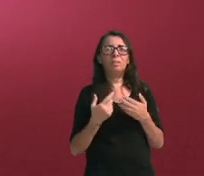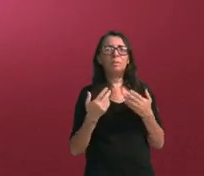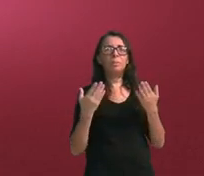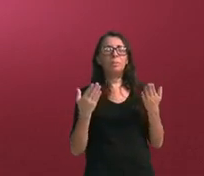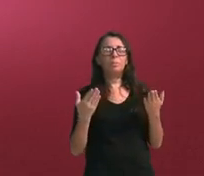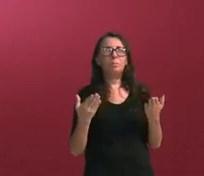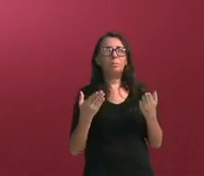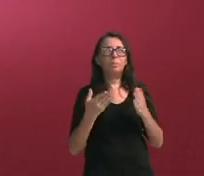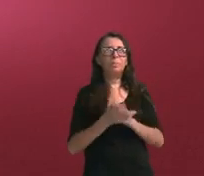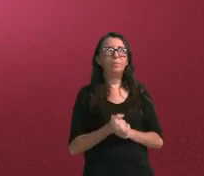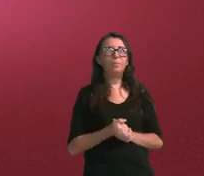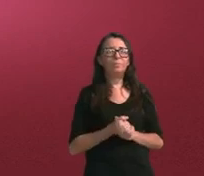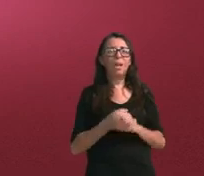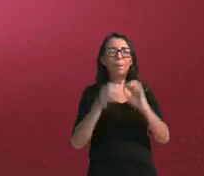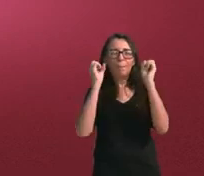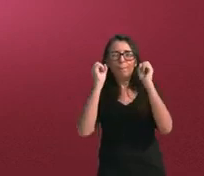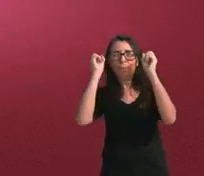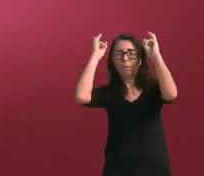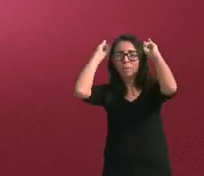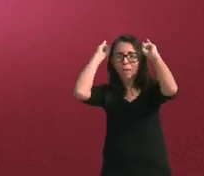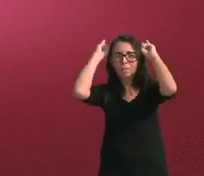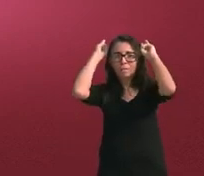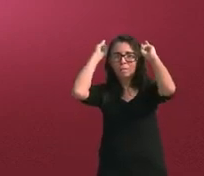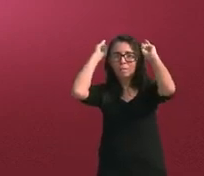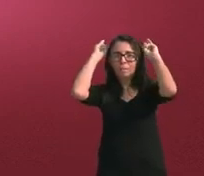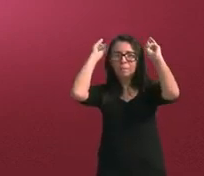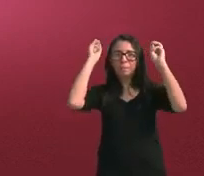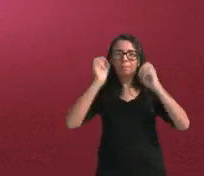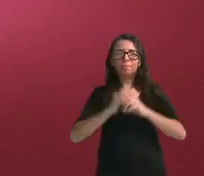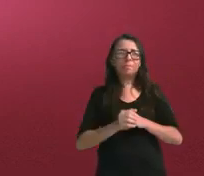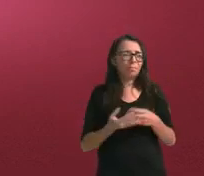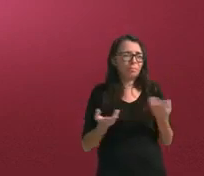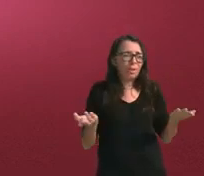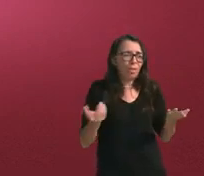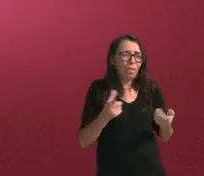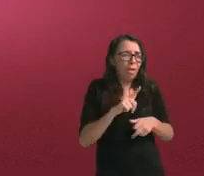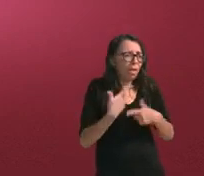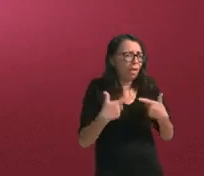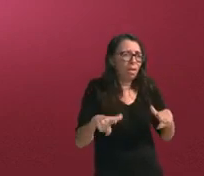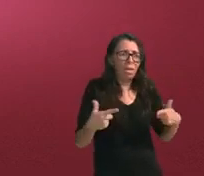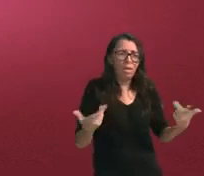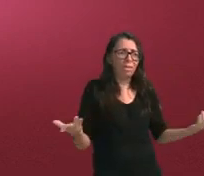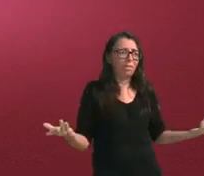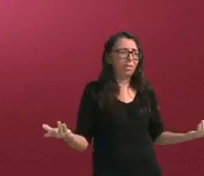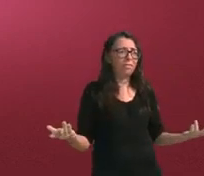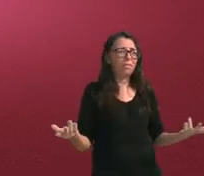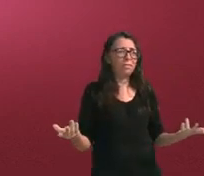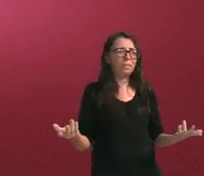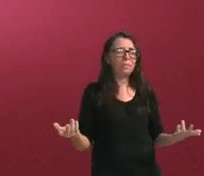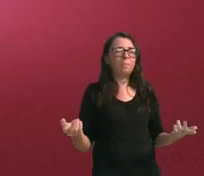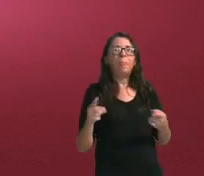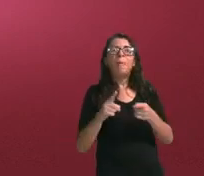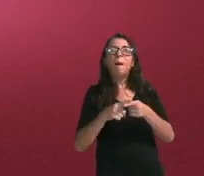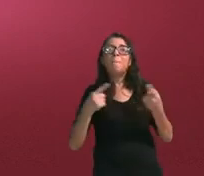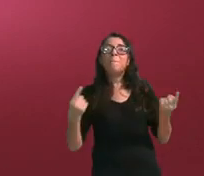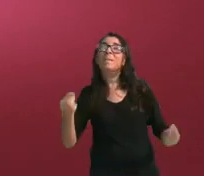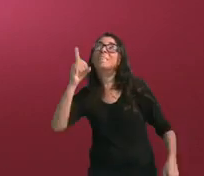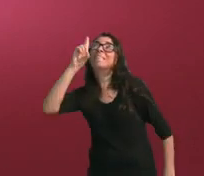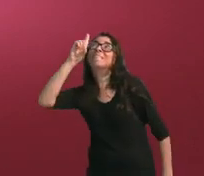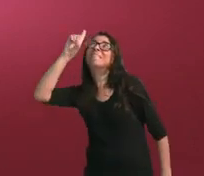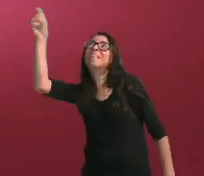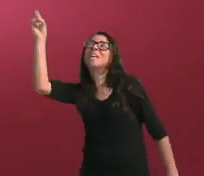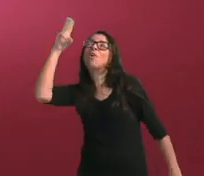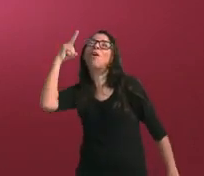fira Moisés a rocha com a vara, e Moisés